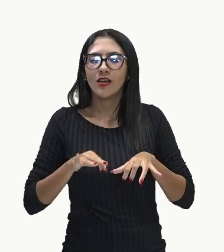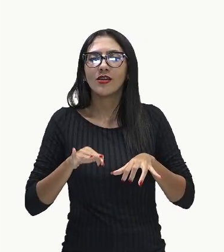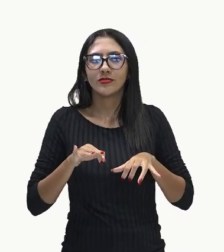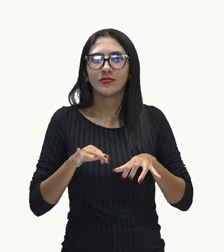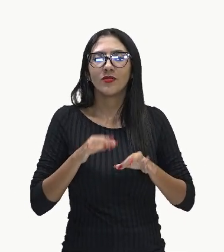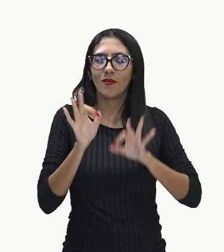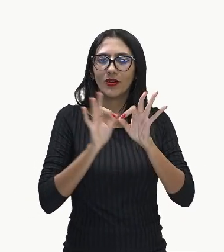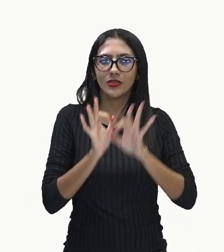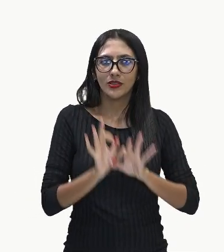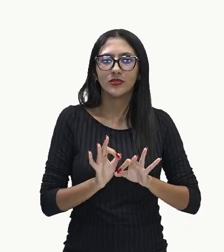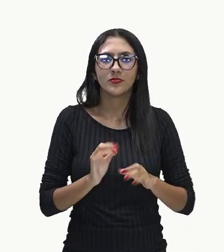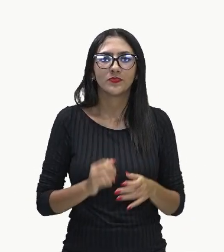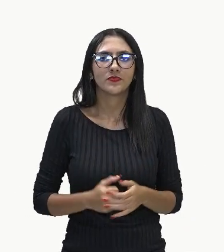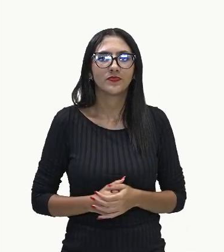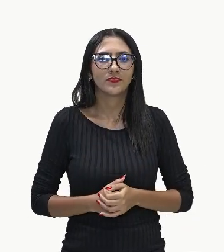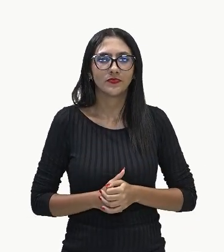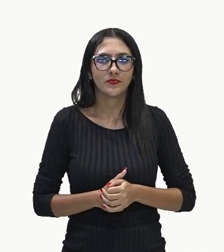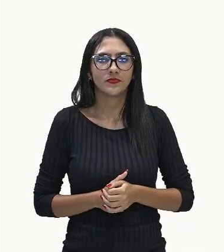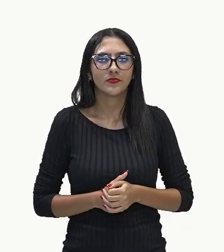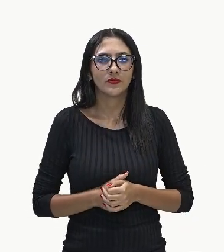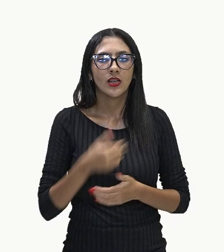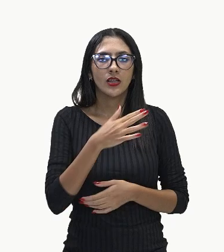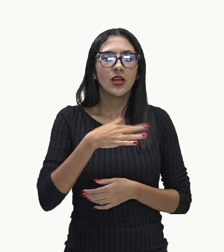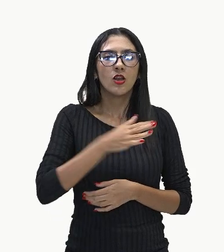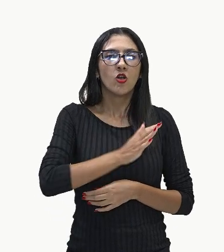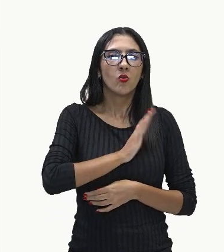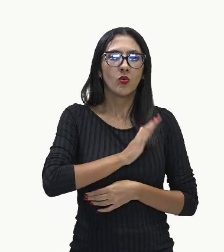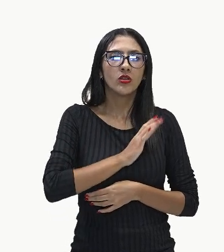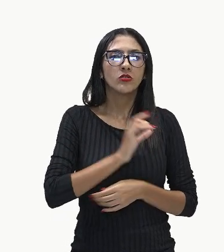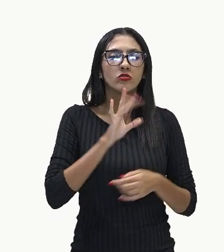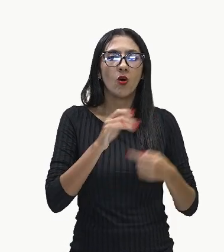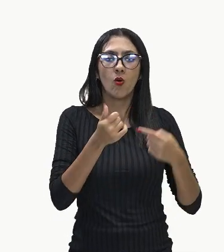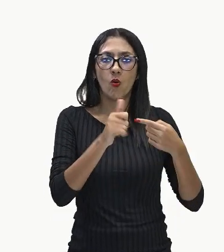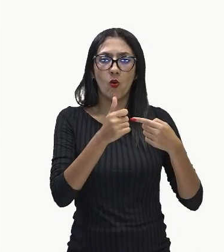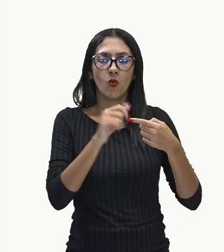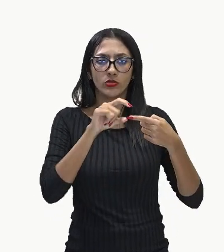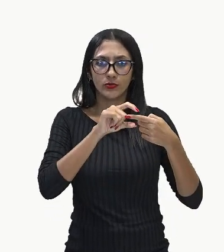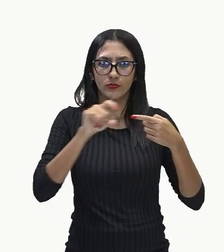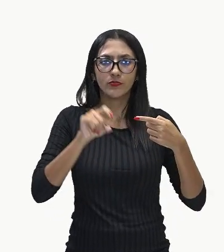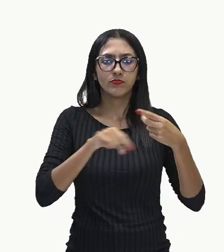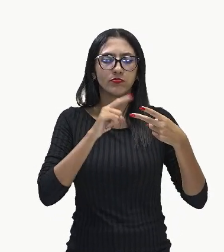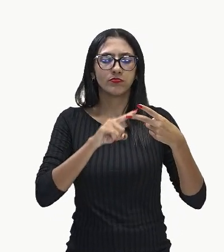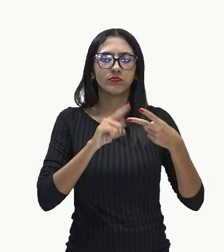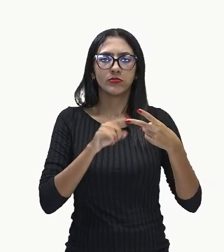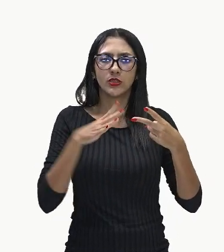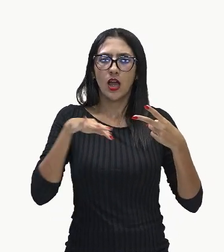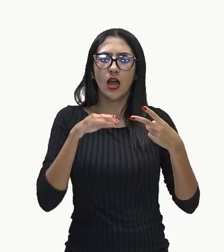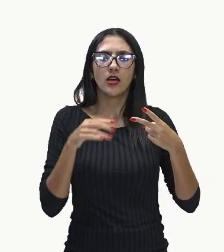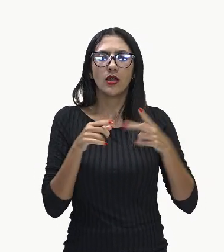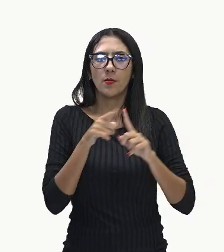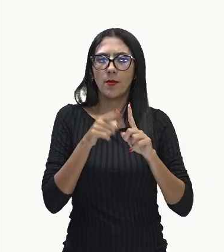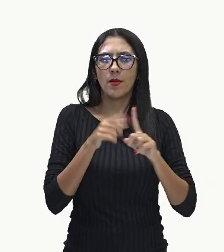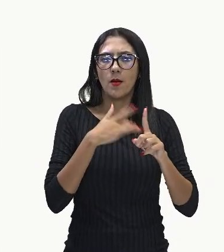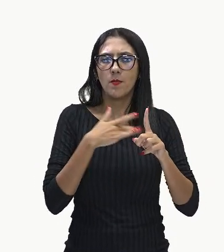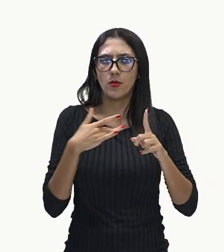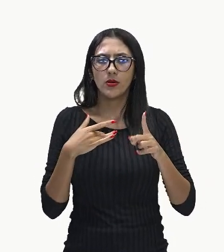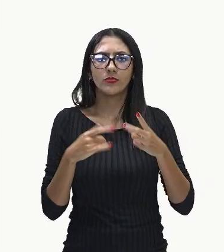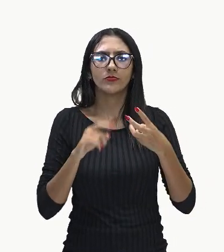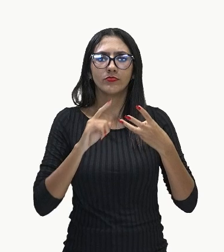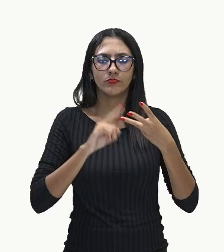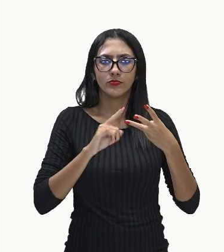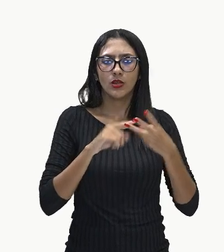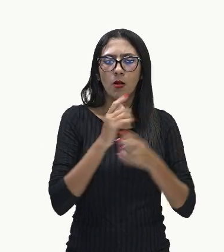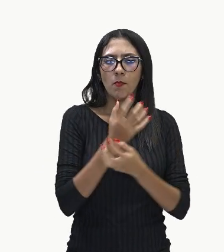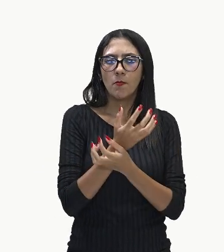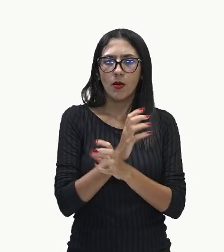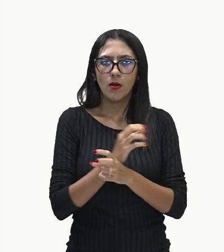ó, em cardiologia, serão 11, de obstetrícia serão 14 e de ortopedia